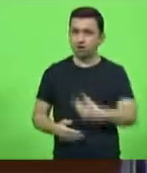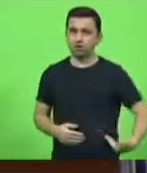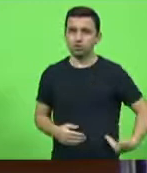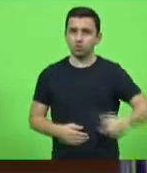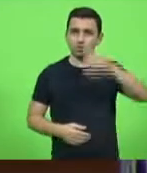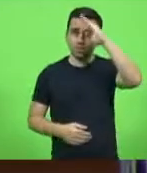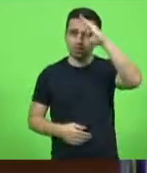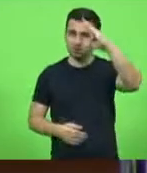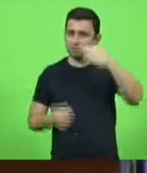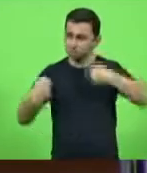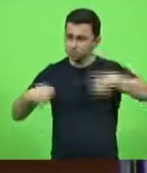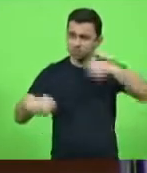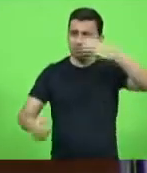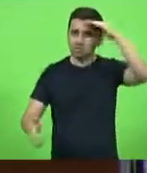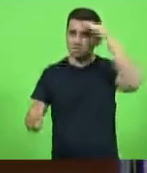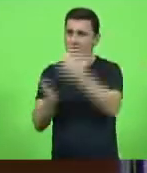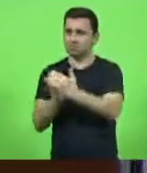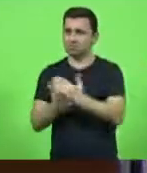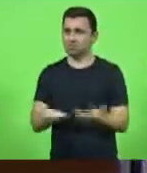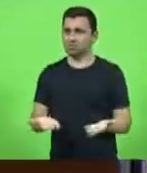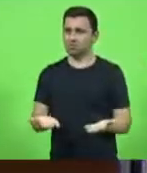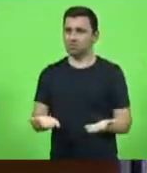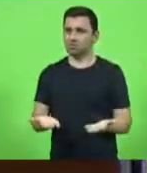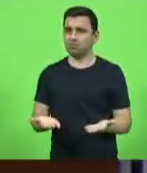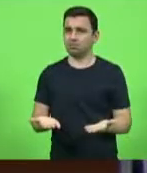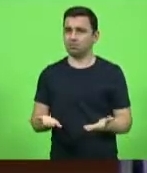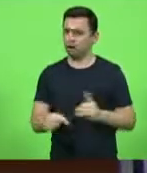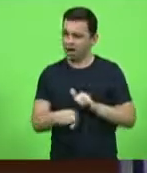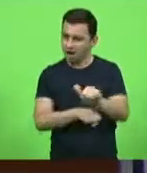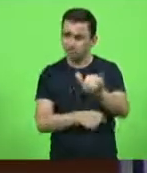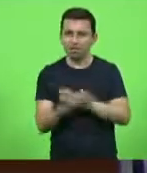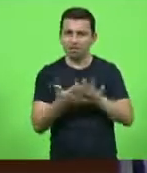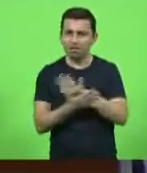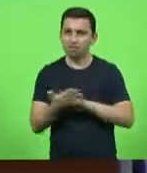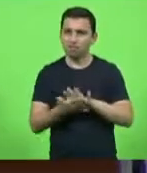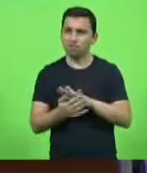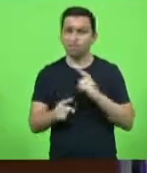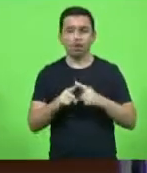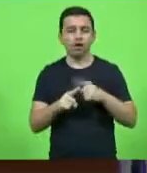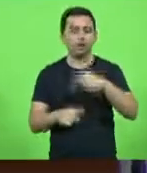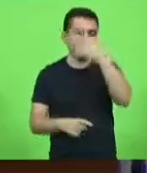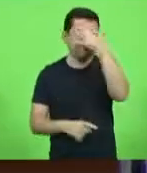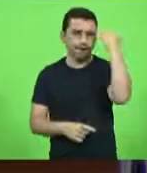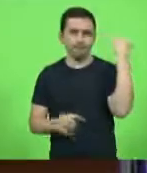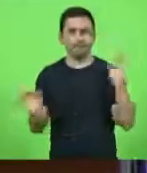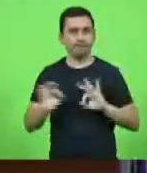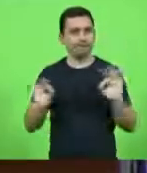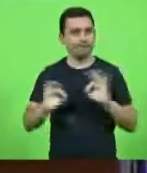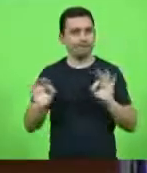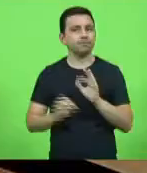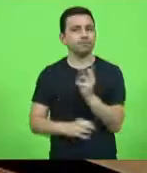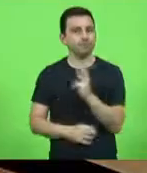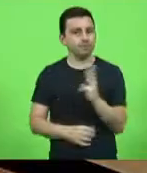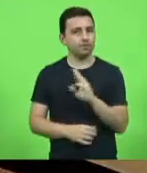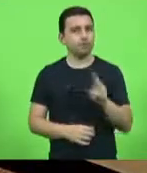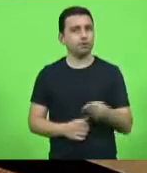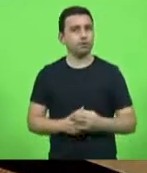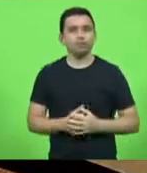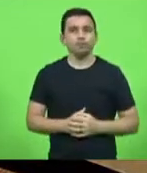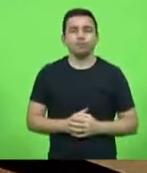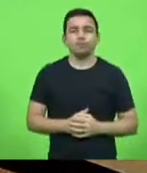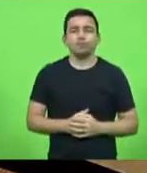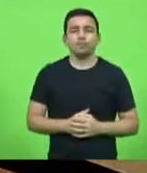falou e não engane mais porque nós não esquecemos os 33 milhões Obrigado seu presidente